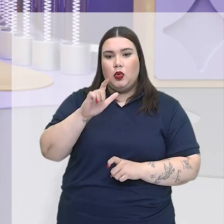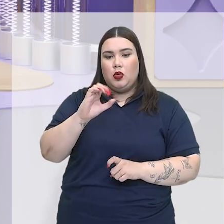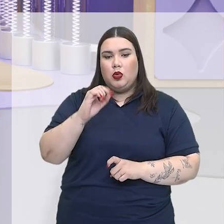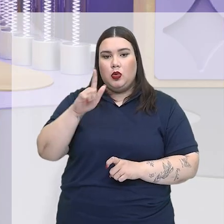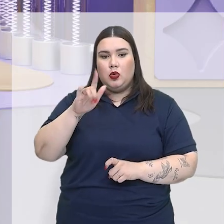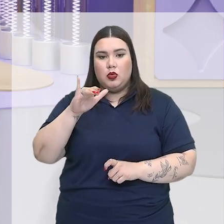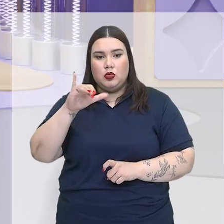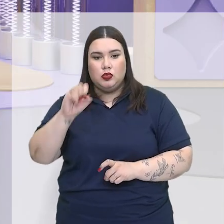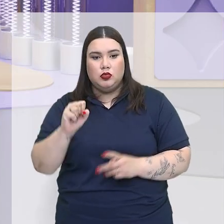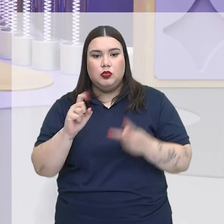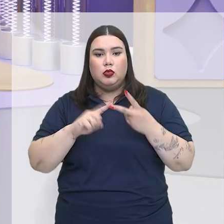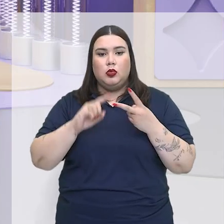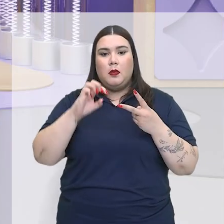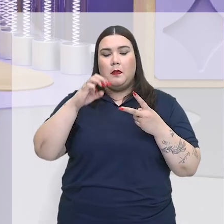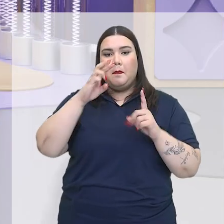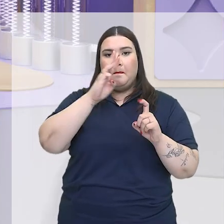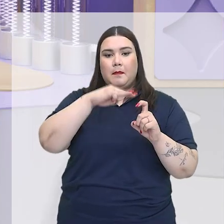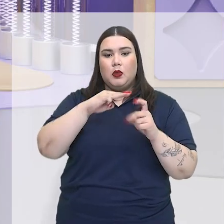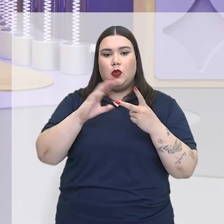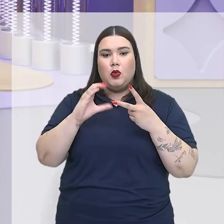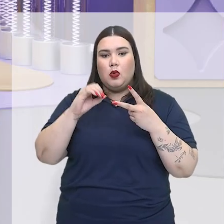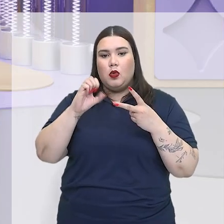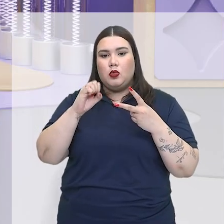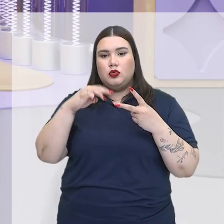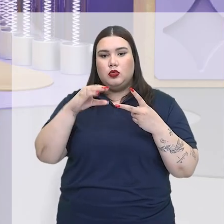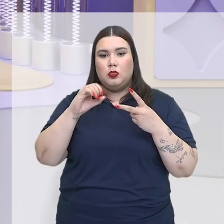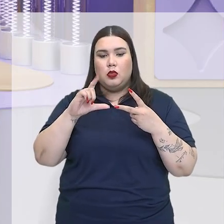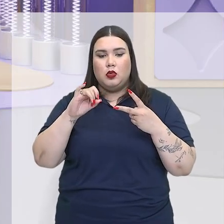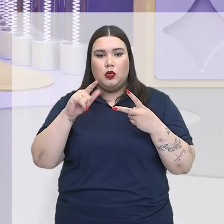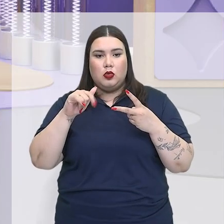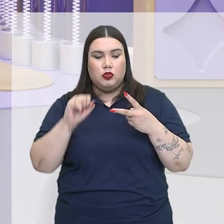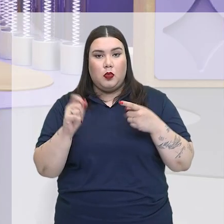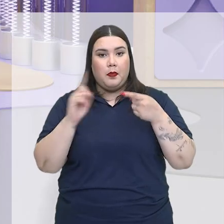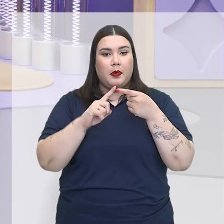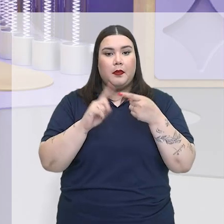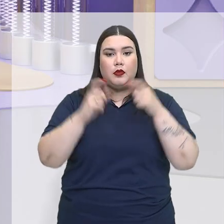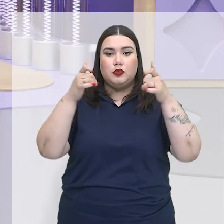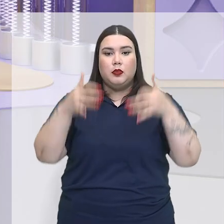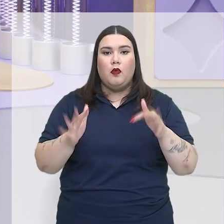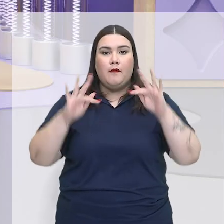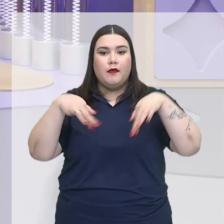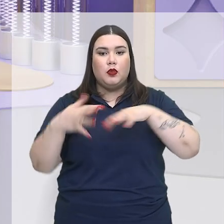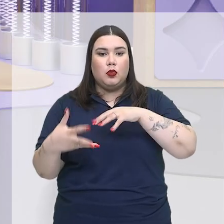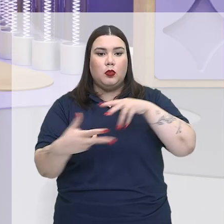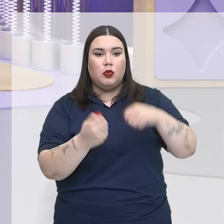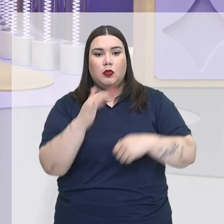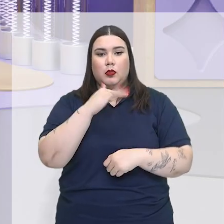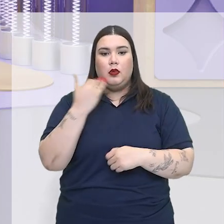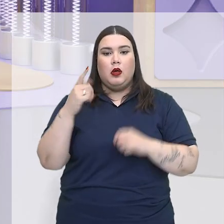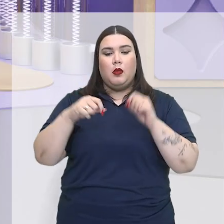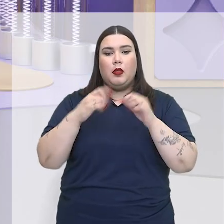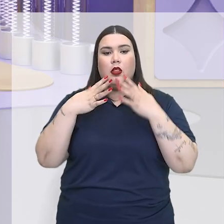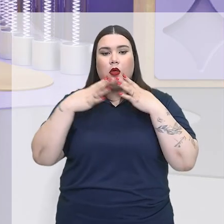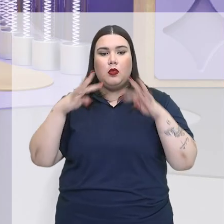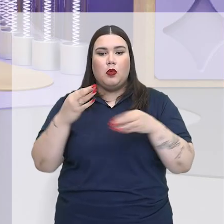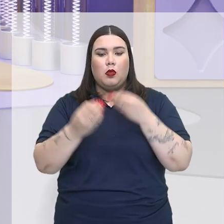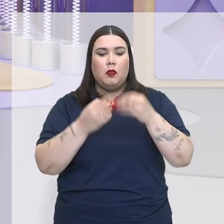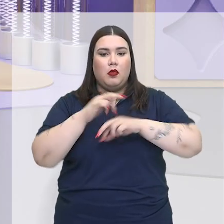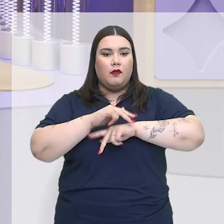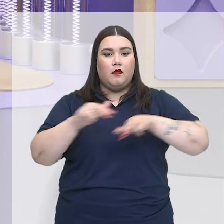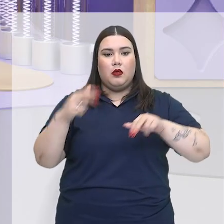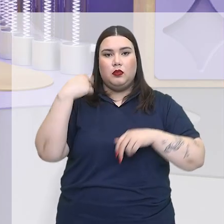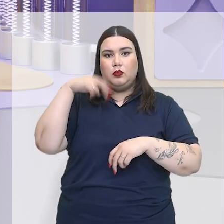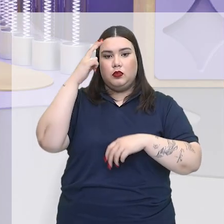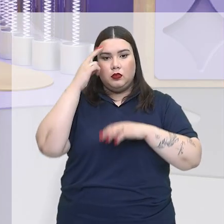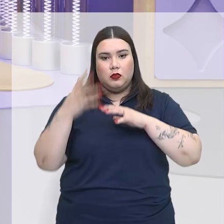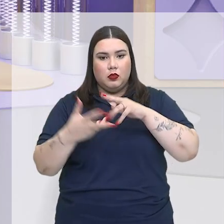mitos cosmológicos. Os escatológicos, eles falam sobre o fim do mundo e da morte. São comuns em diversas culturas ao redor